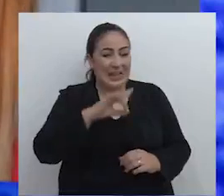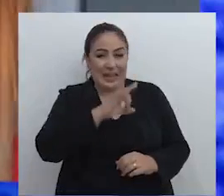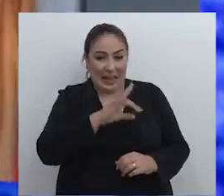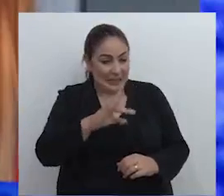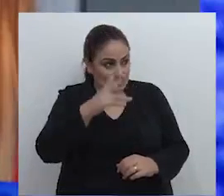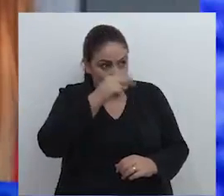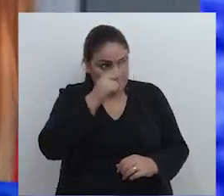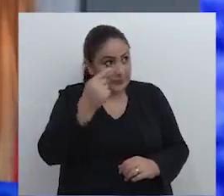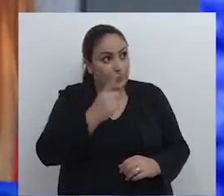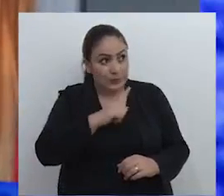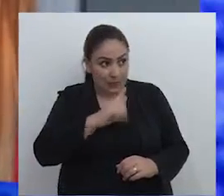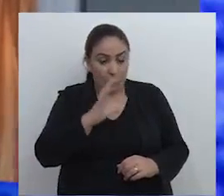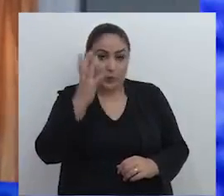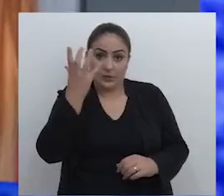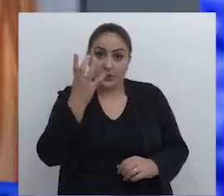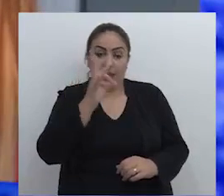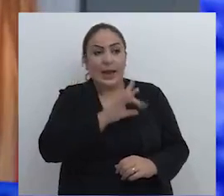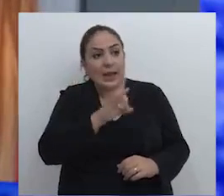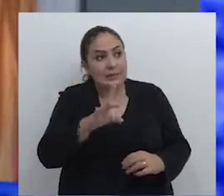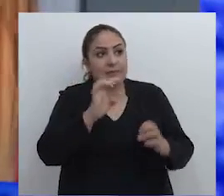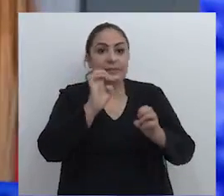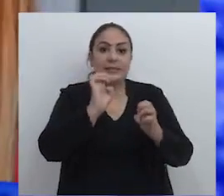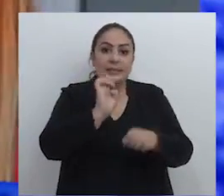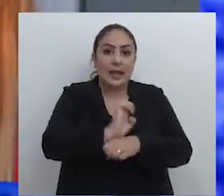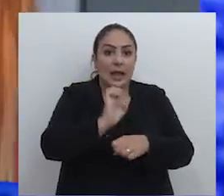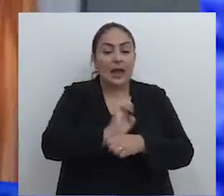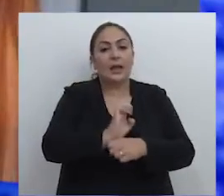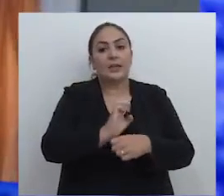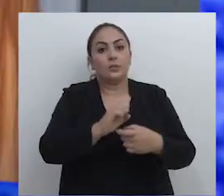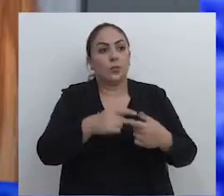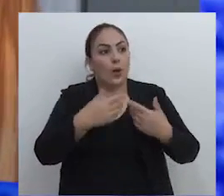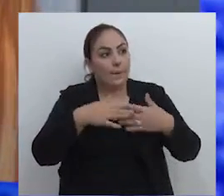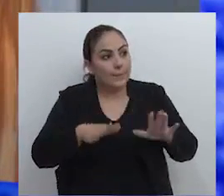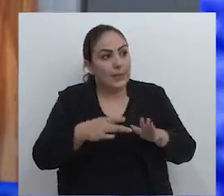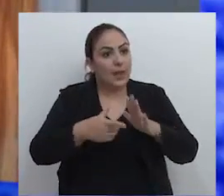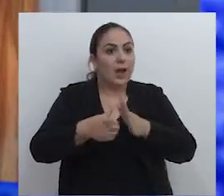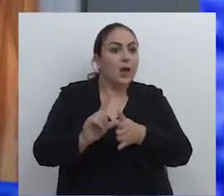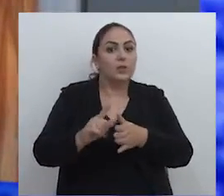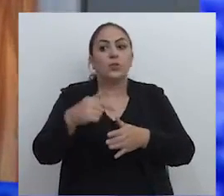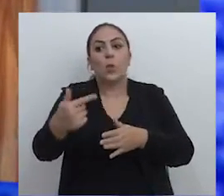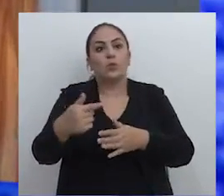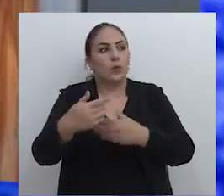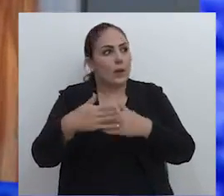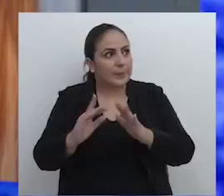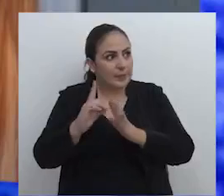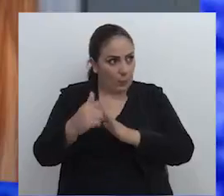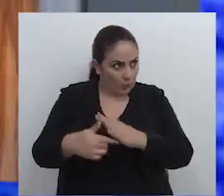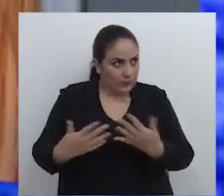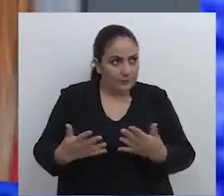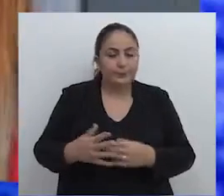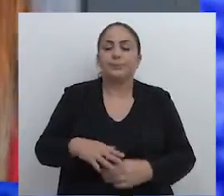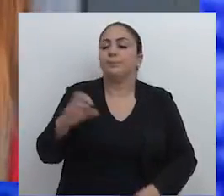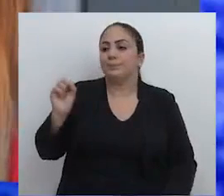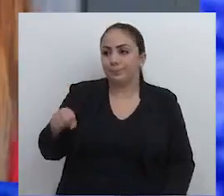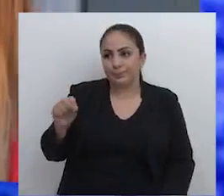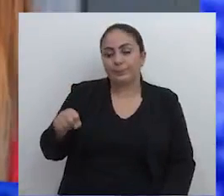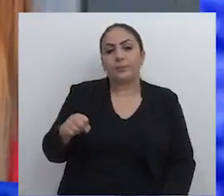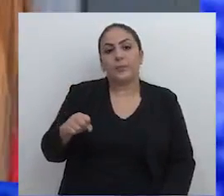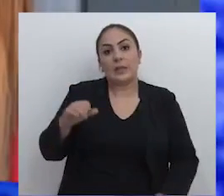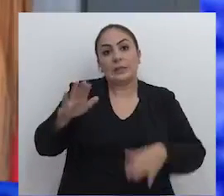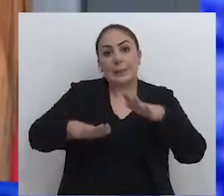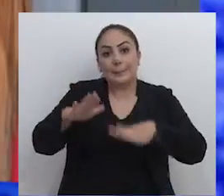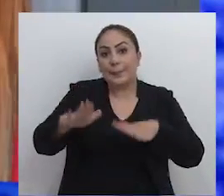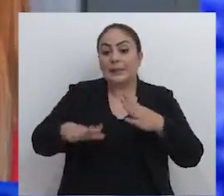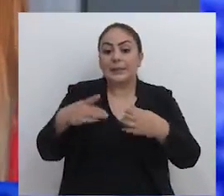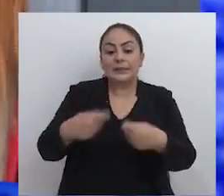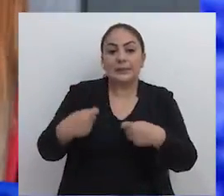cada município tem um caso, né? Cada estado, de repente, uns abrem antes, uns abrem depois. Exatamente, de acordo